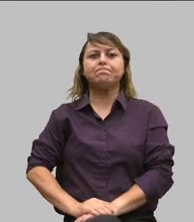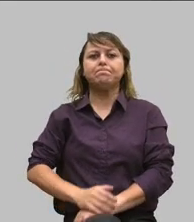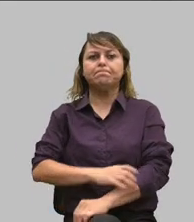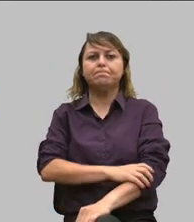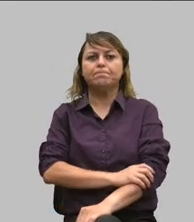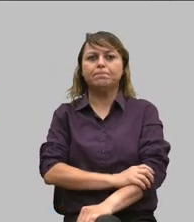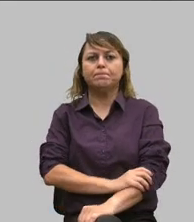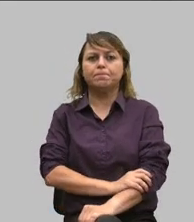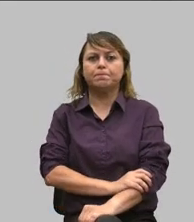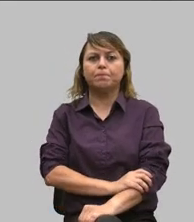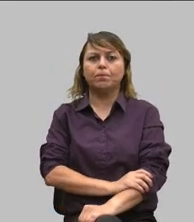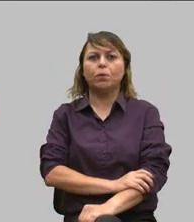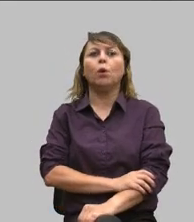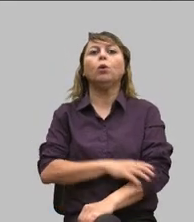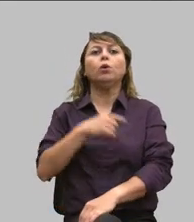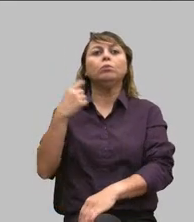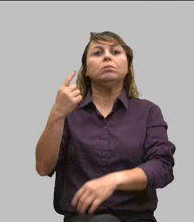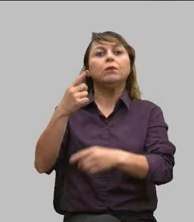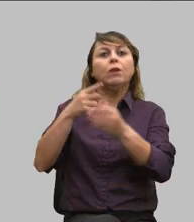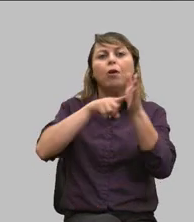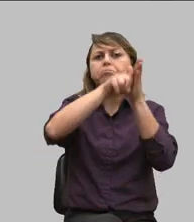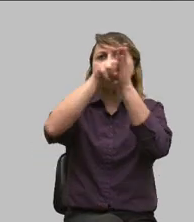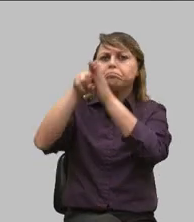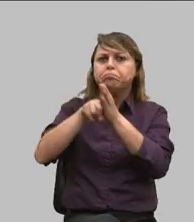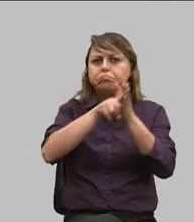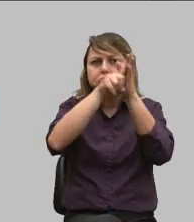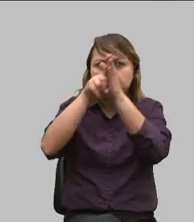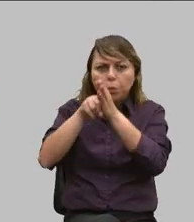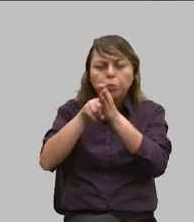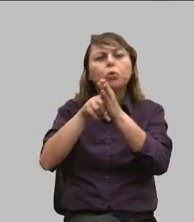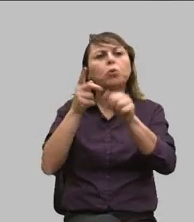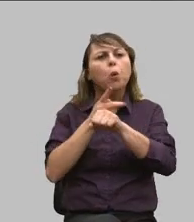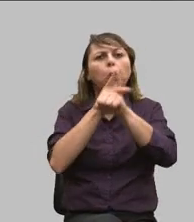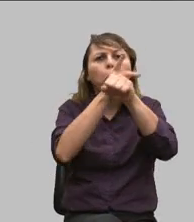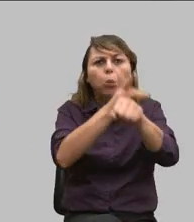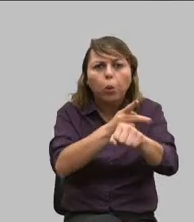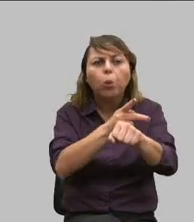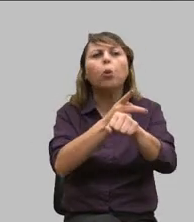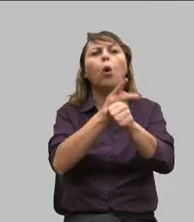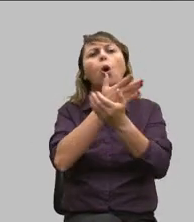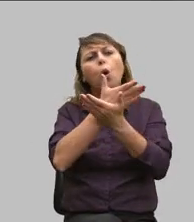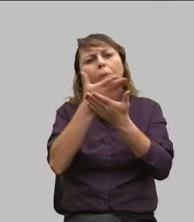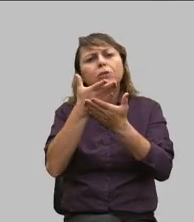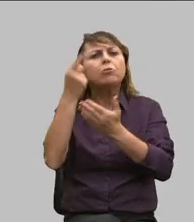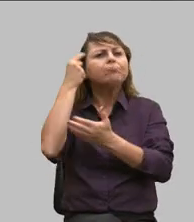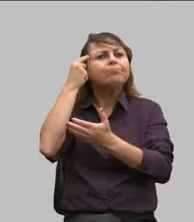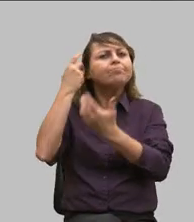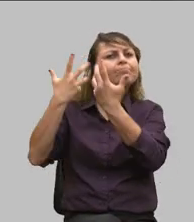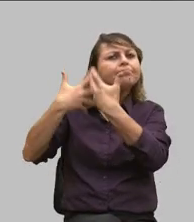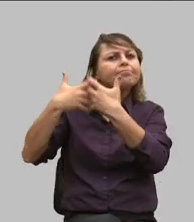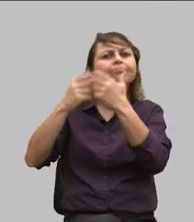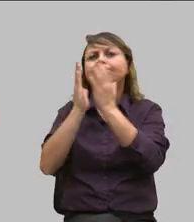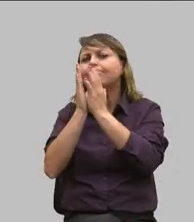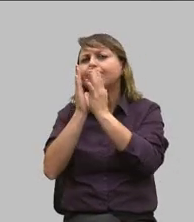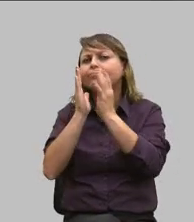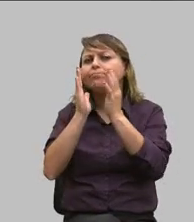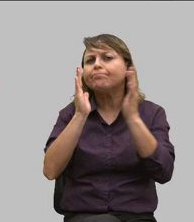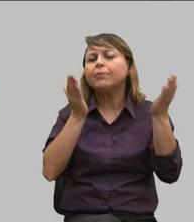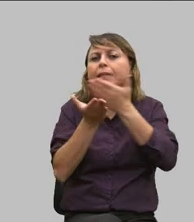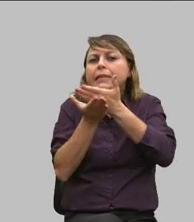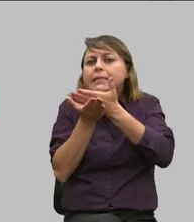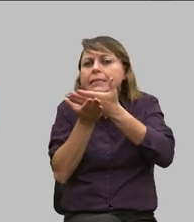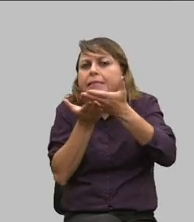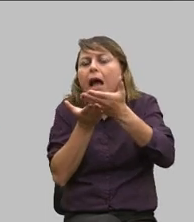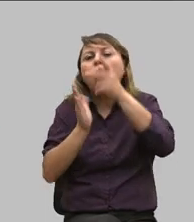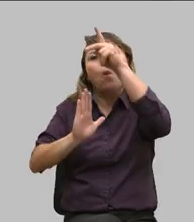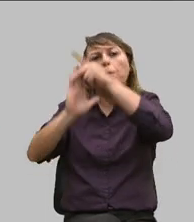então o que a gente tava lidando né quando o secretário Igor nos procurou quando a gente começou a pensar inicialmente nesse nesse programa nesse